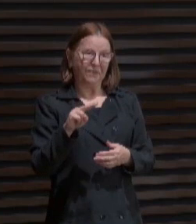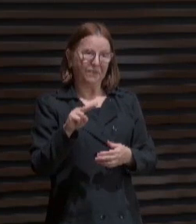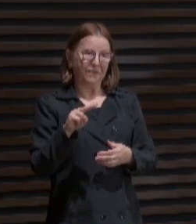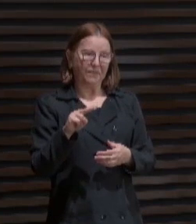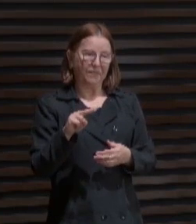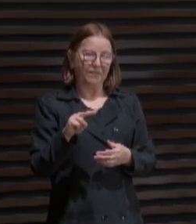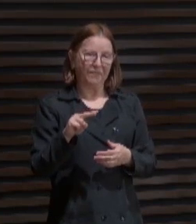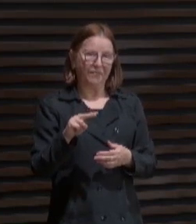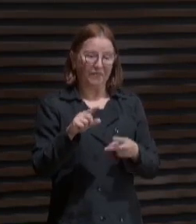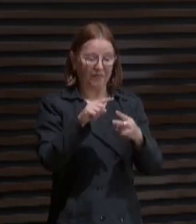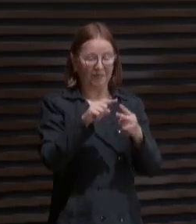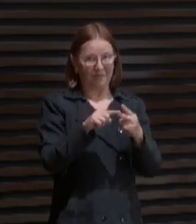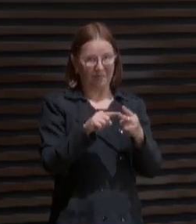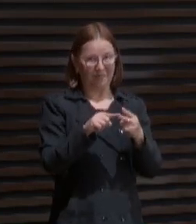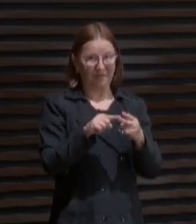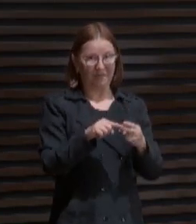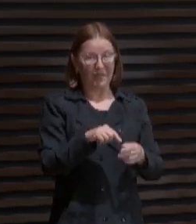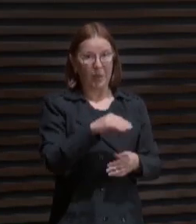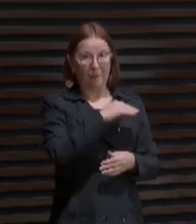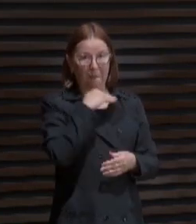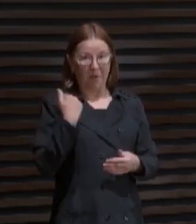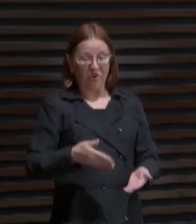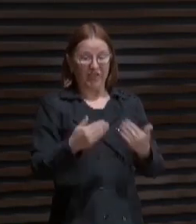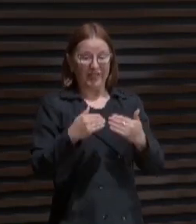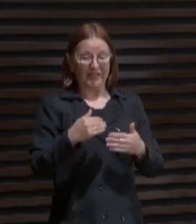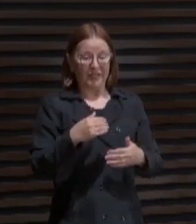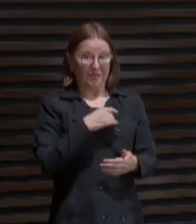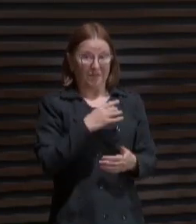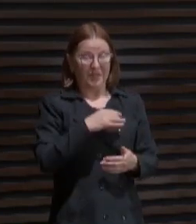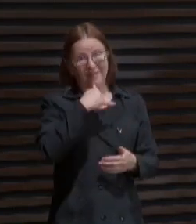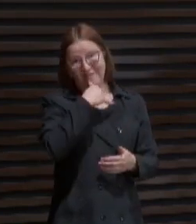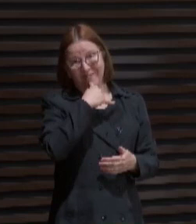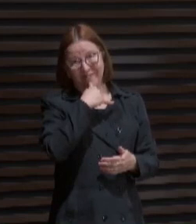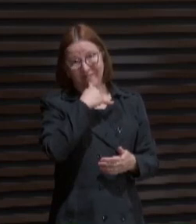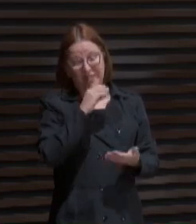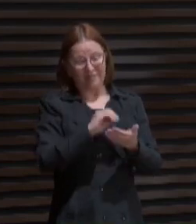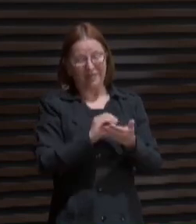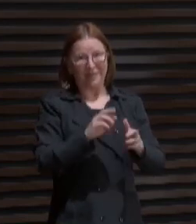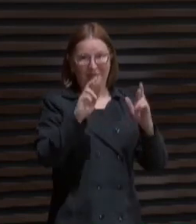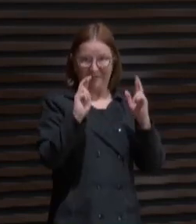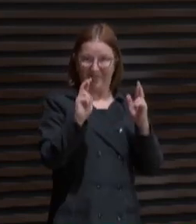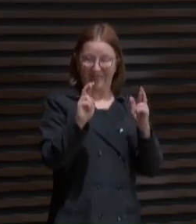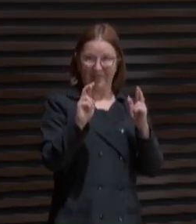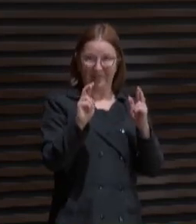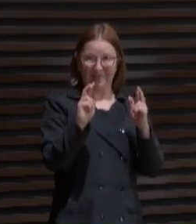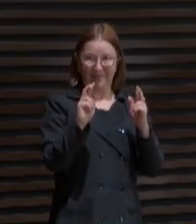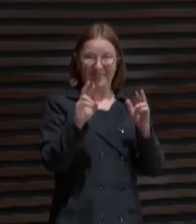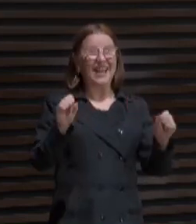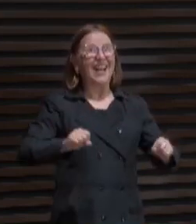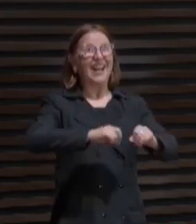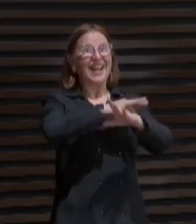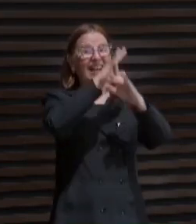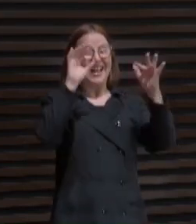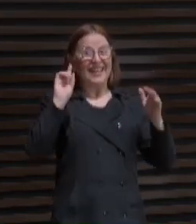Morte gera medo, tristeza e desesperança. Glória a Deus que